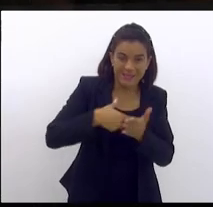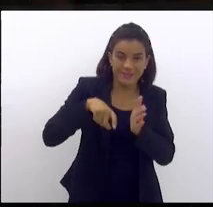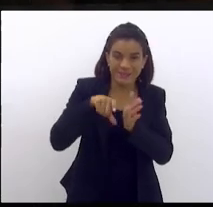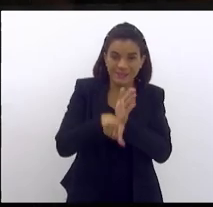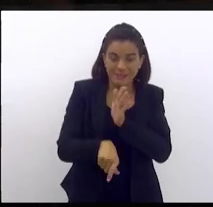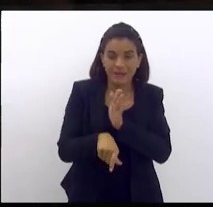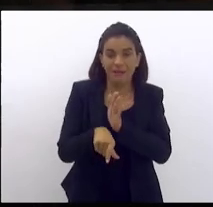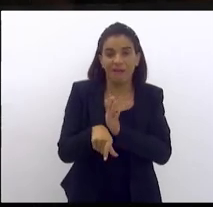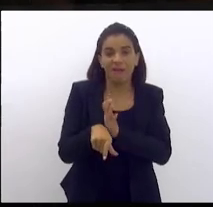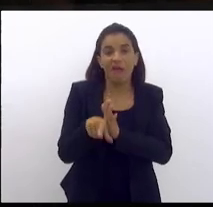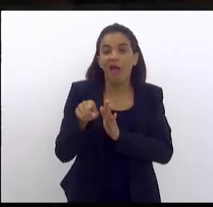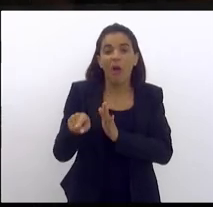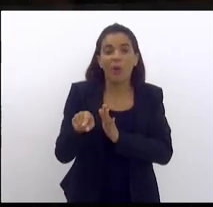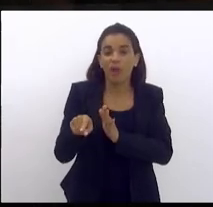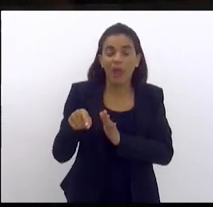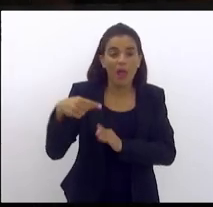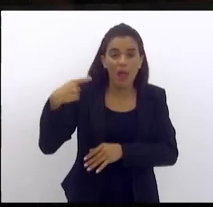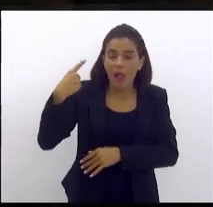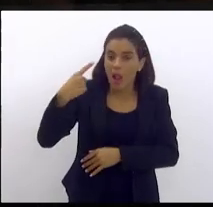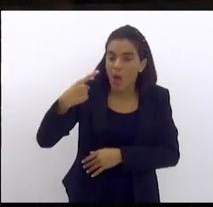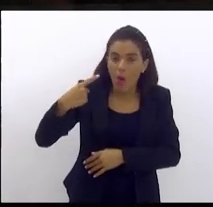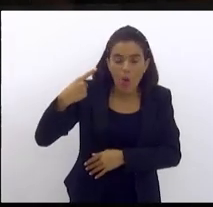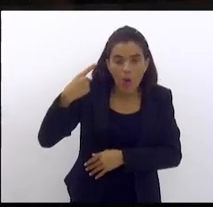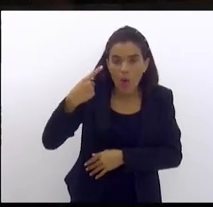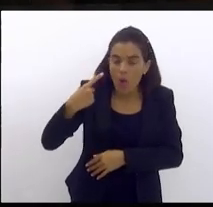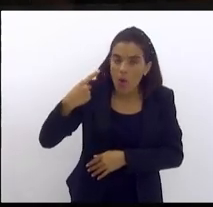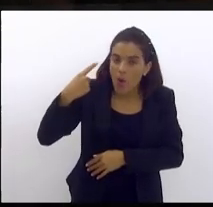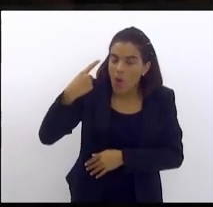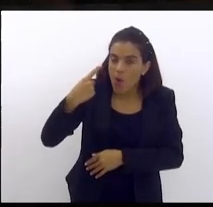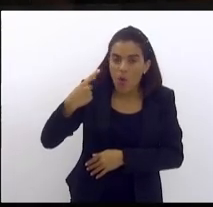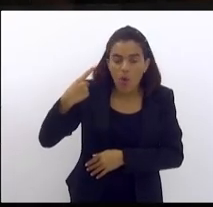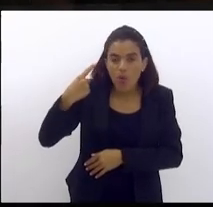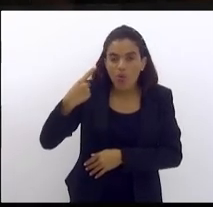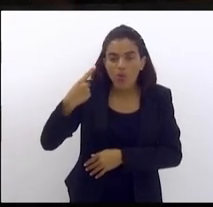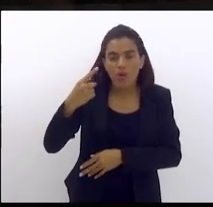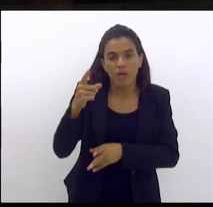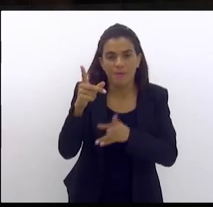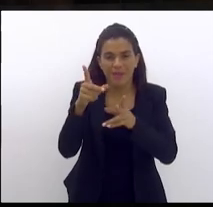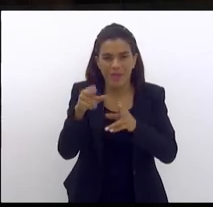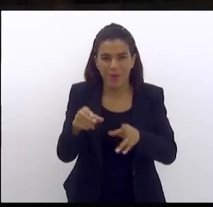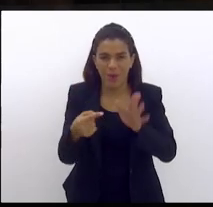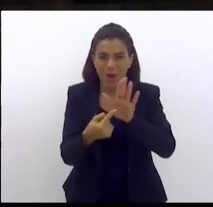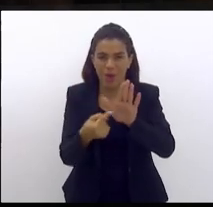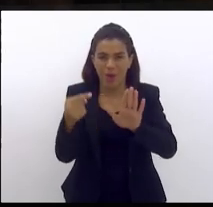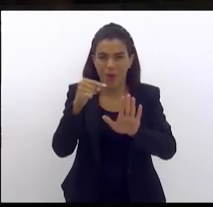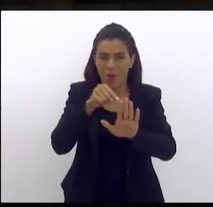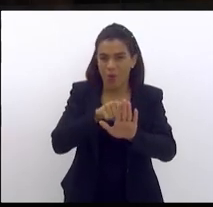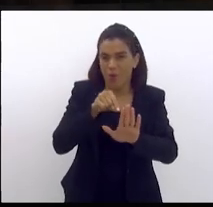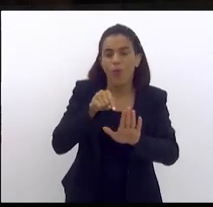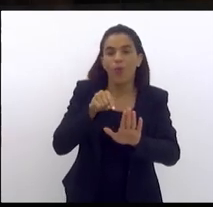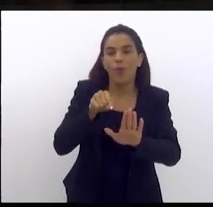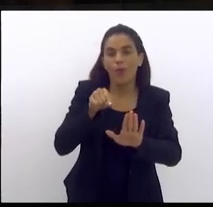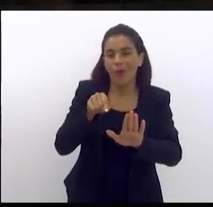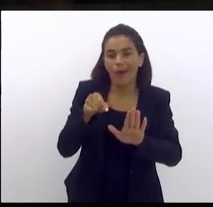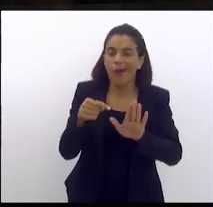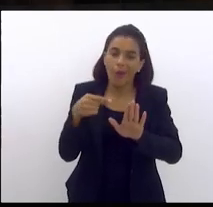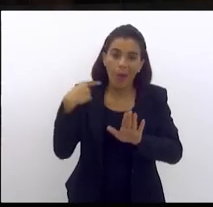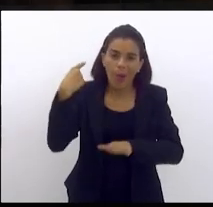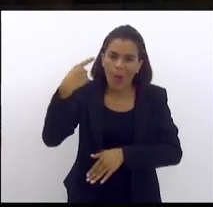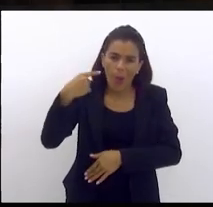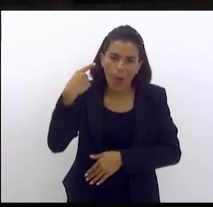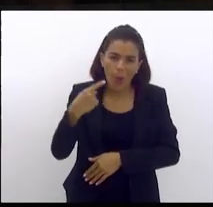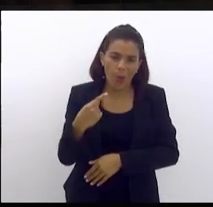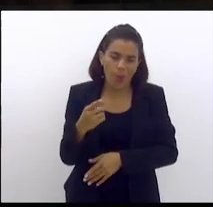verdadeiro manicômio que eles chamam de Manicômio tributário eu não gosto do